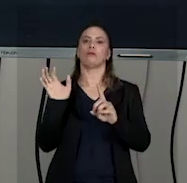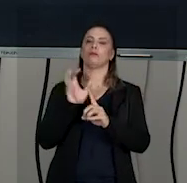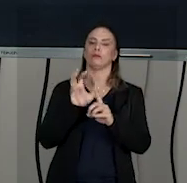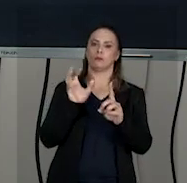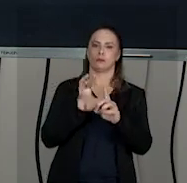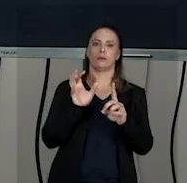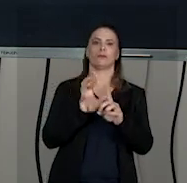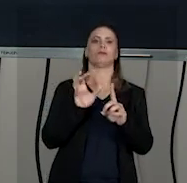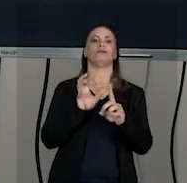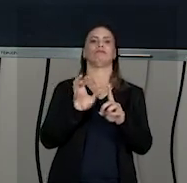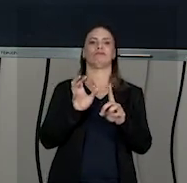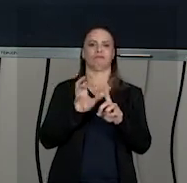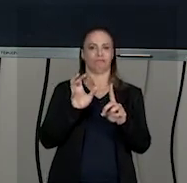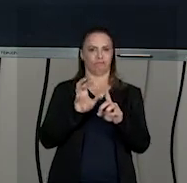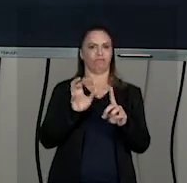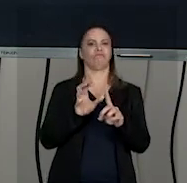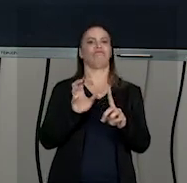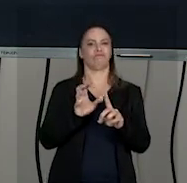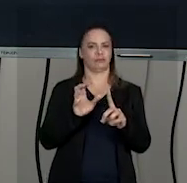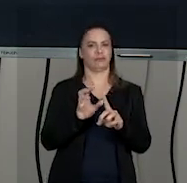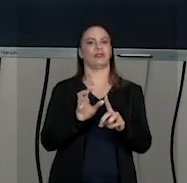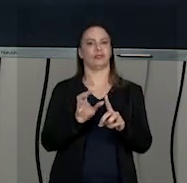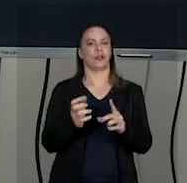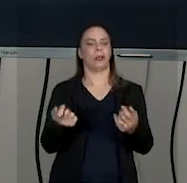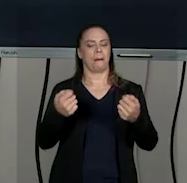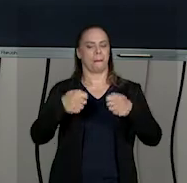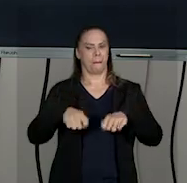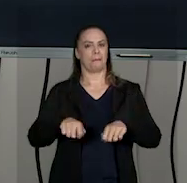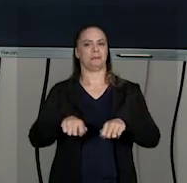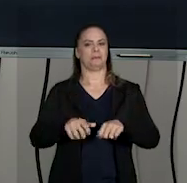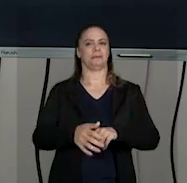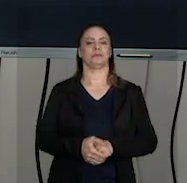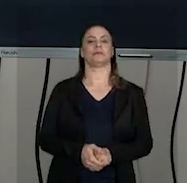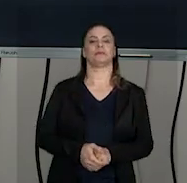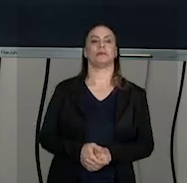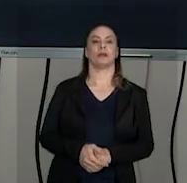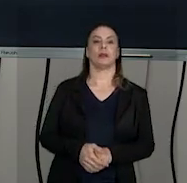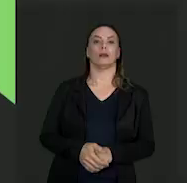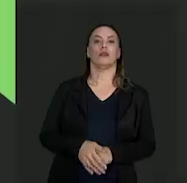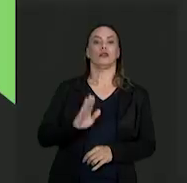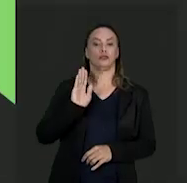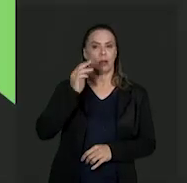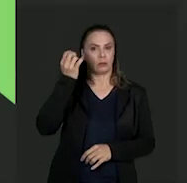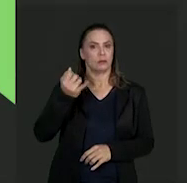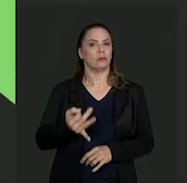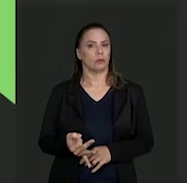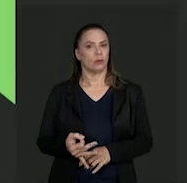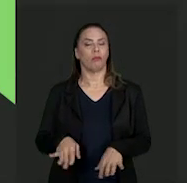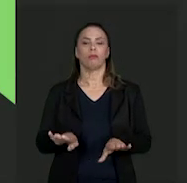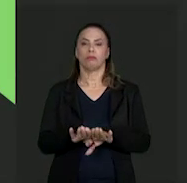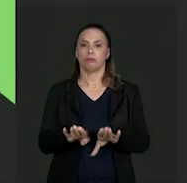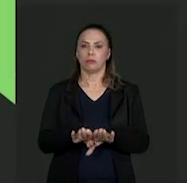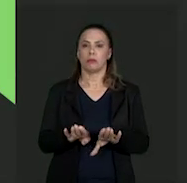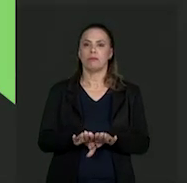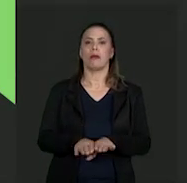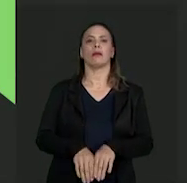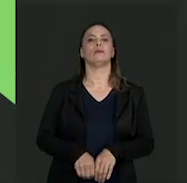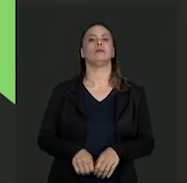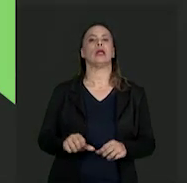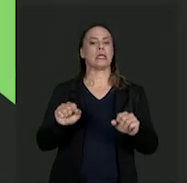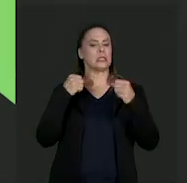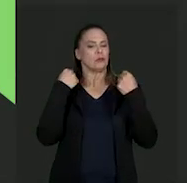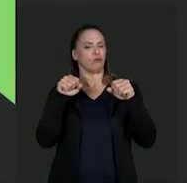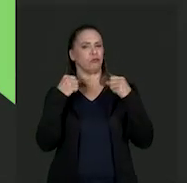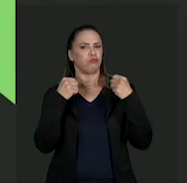fatores dentro da respiração e da capacidade. Como eu já falei para vocês, né, a prática de atividade física, o tipo de